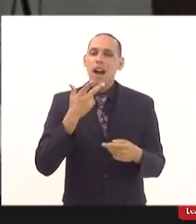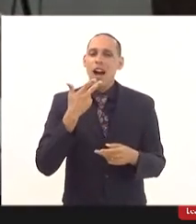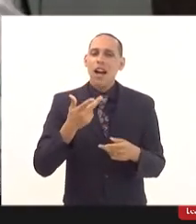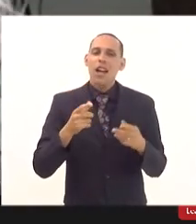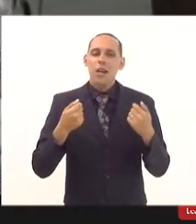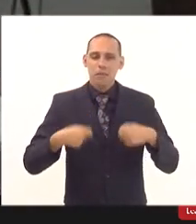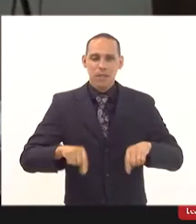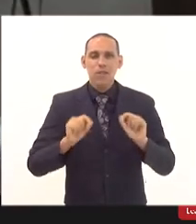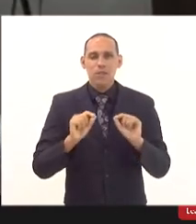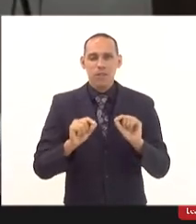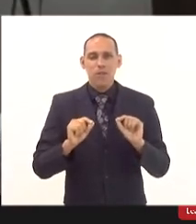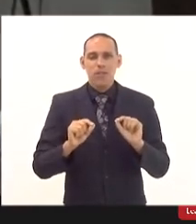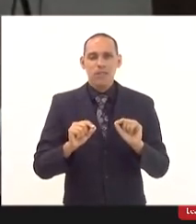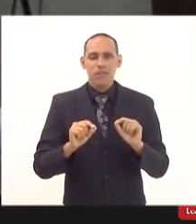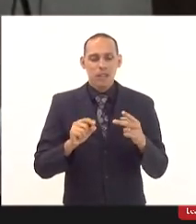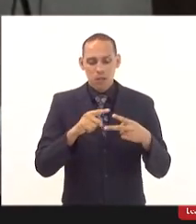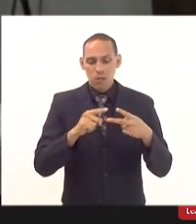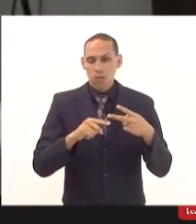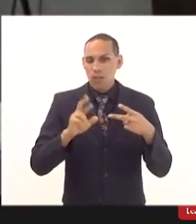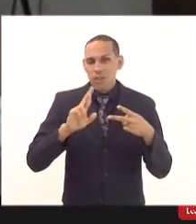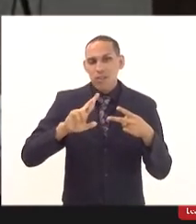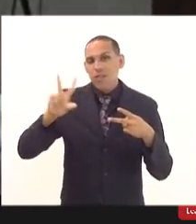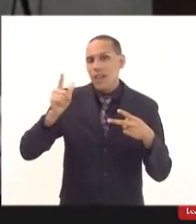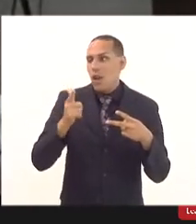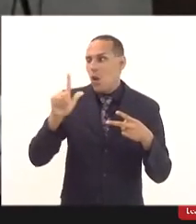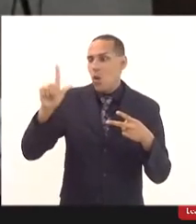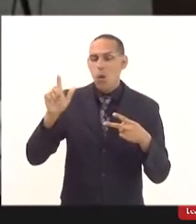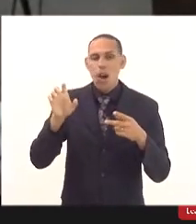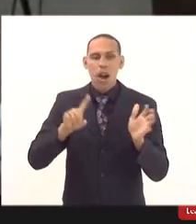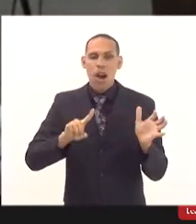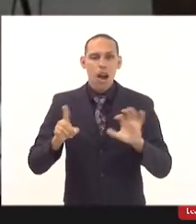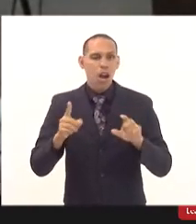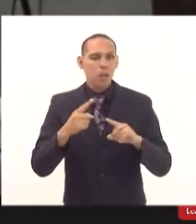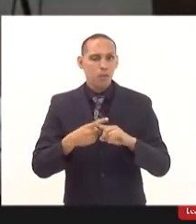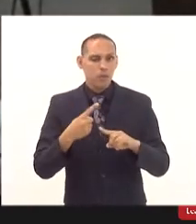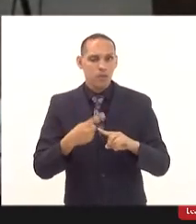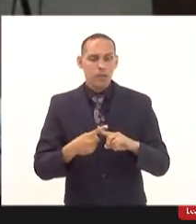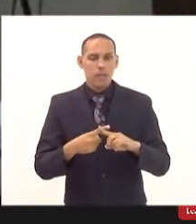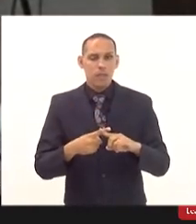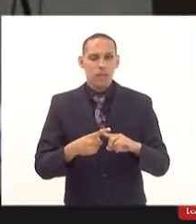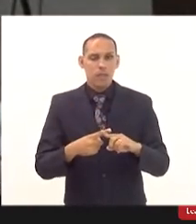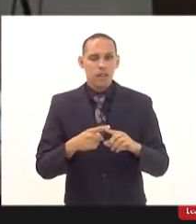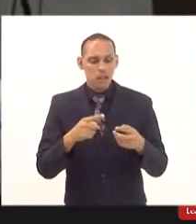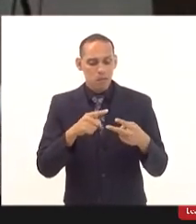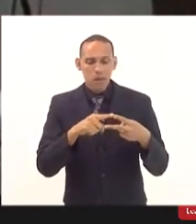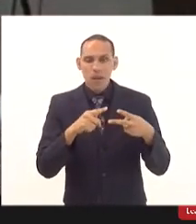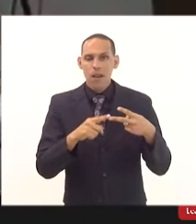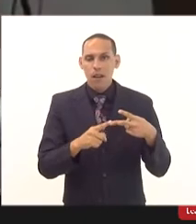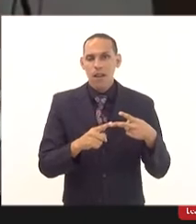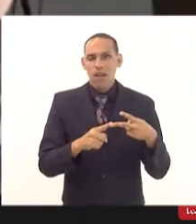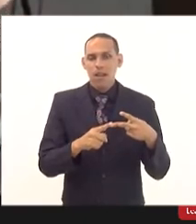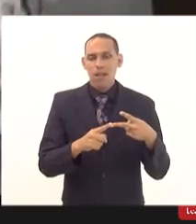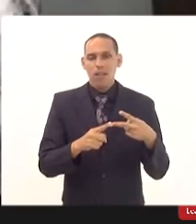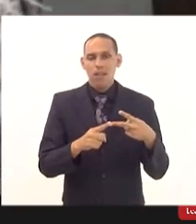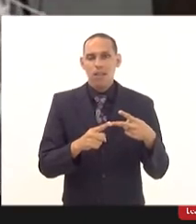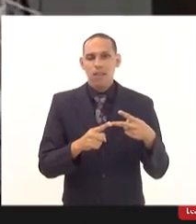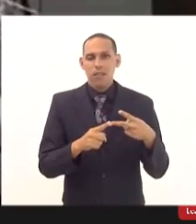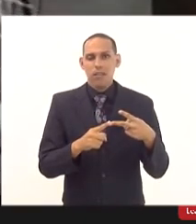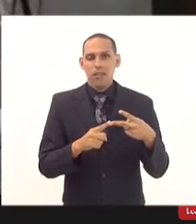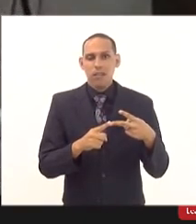dizer que vocês assistirem das outras rádios porque são rádios que além de